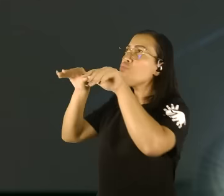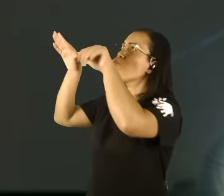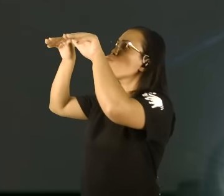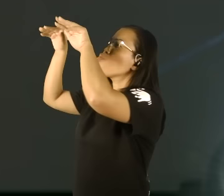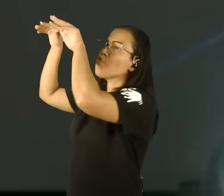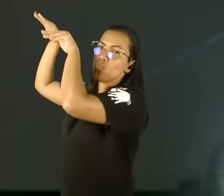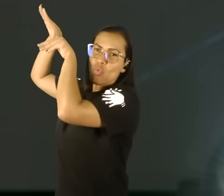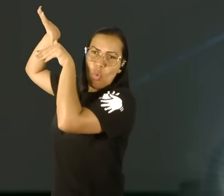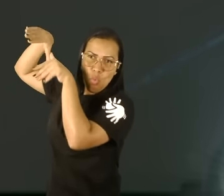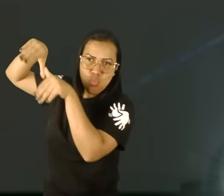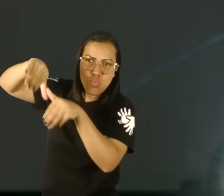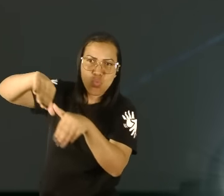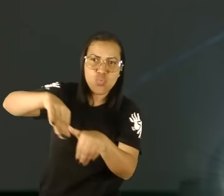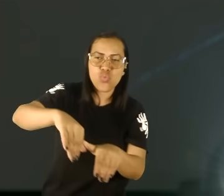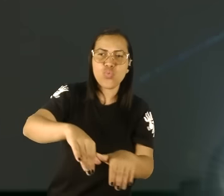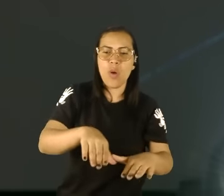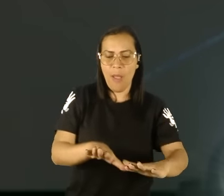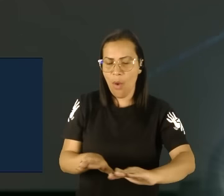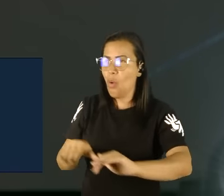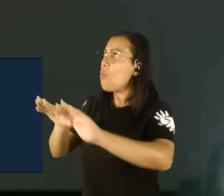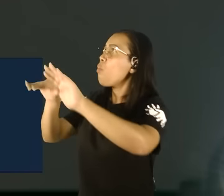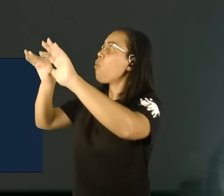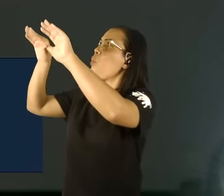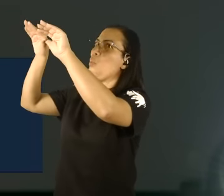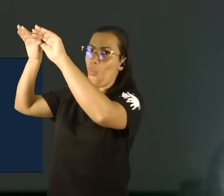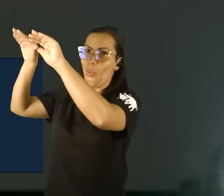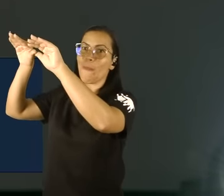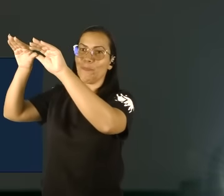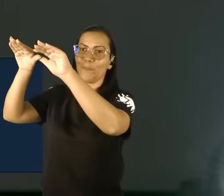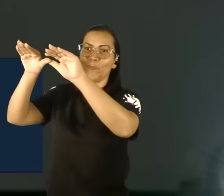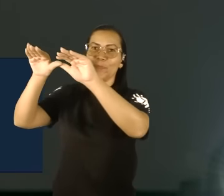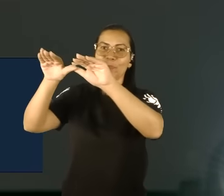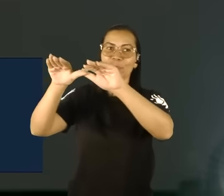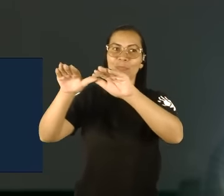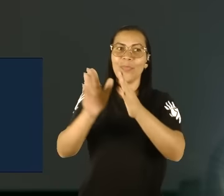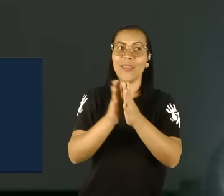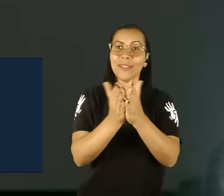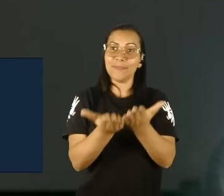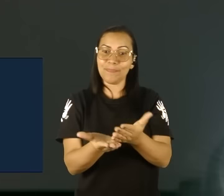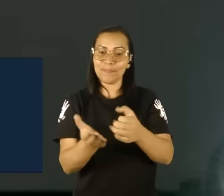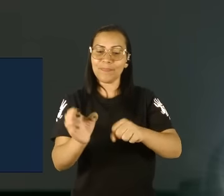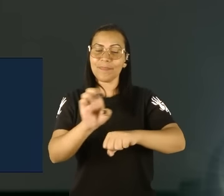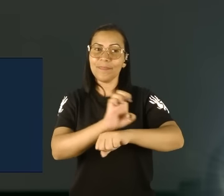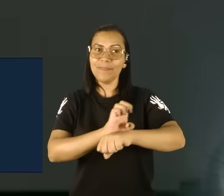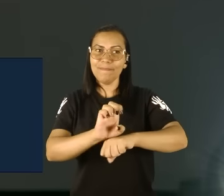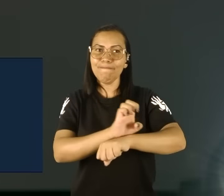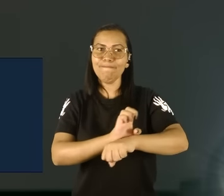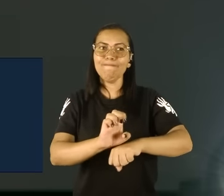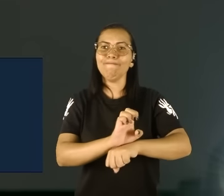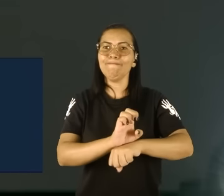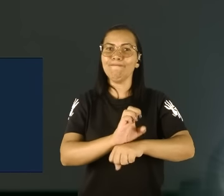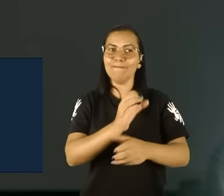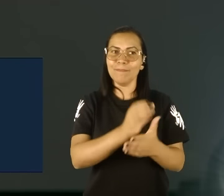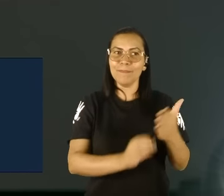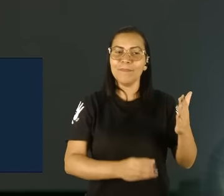quando Paulo vai dizer: subindo ao alto. Ora, o que significa? Ele